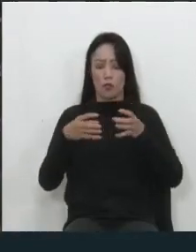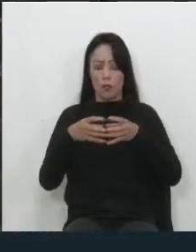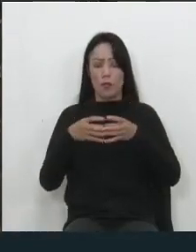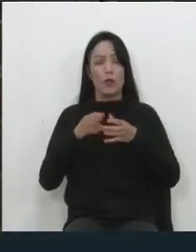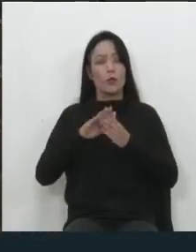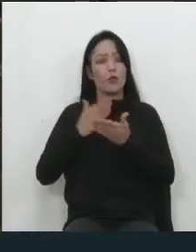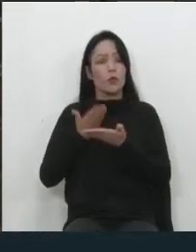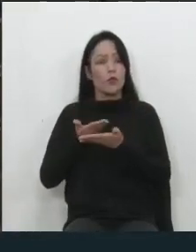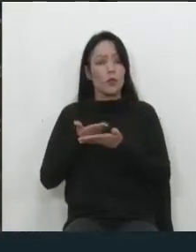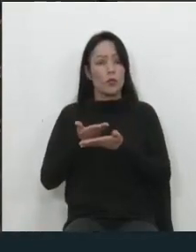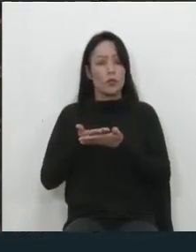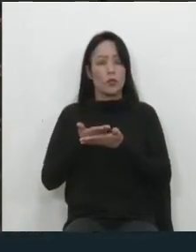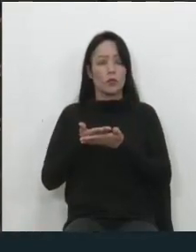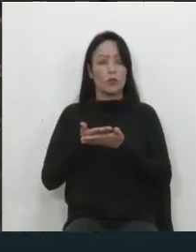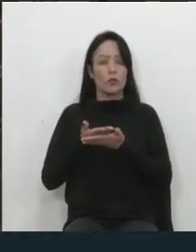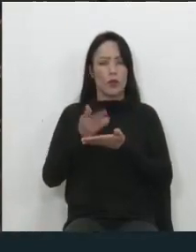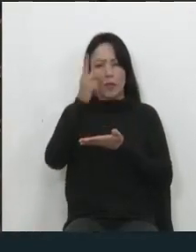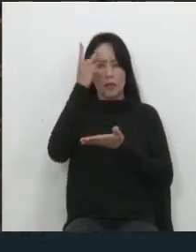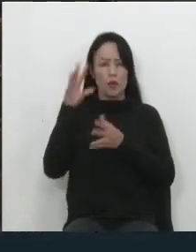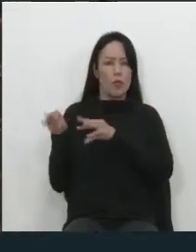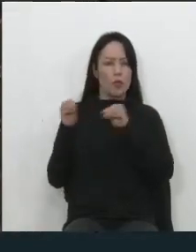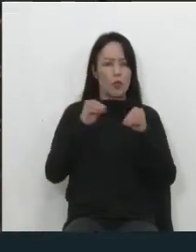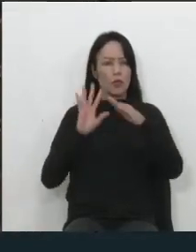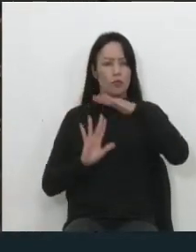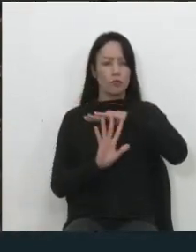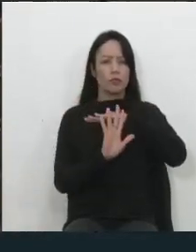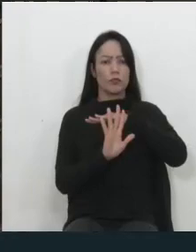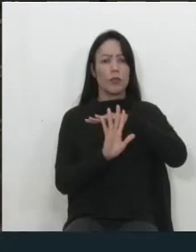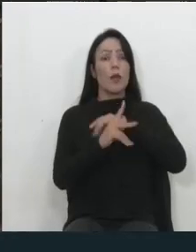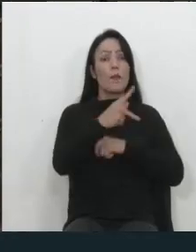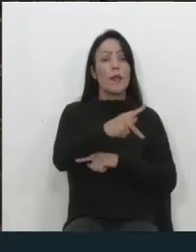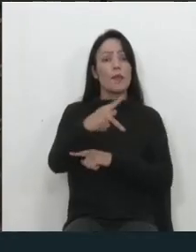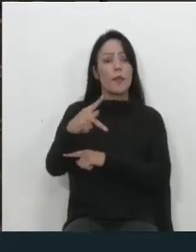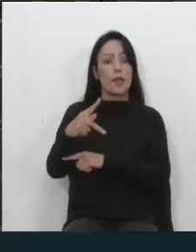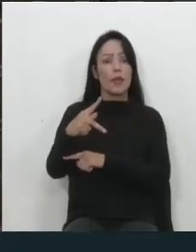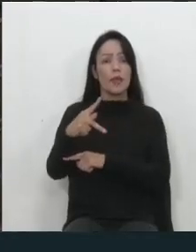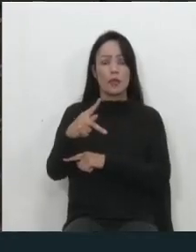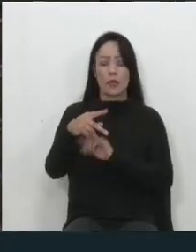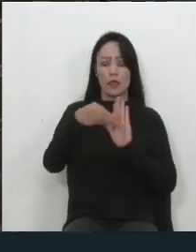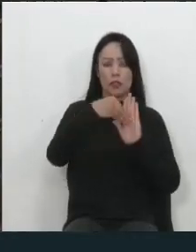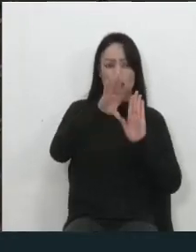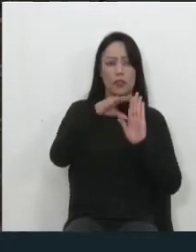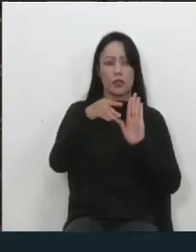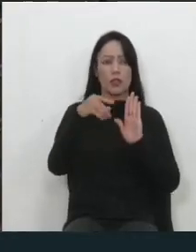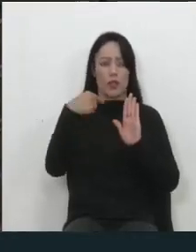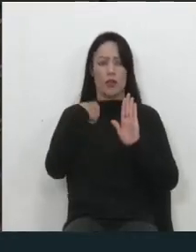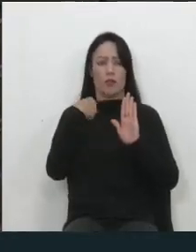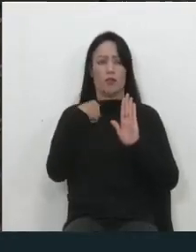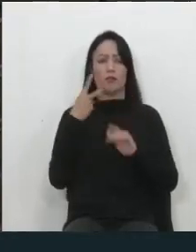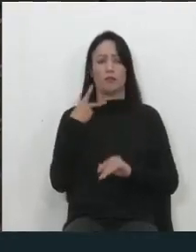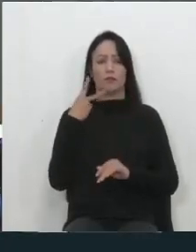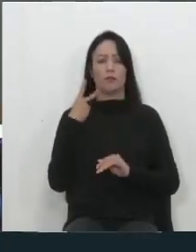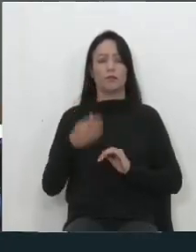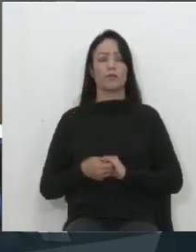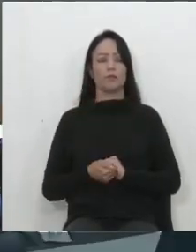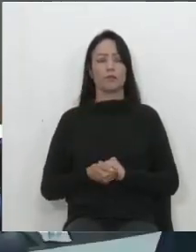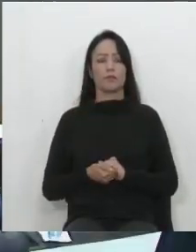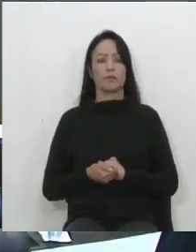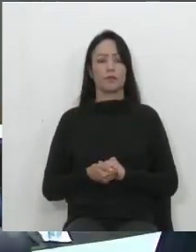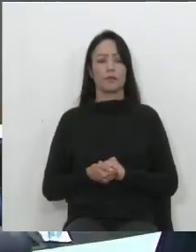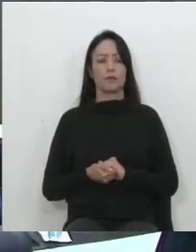Estudos dos Imigrantes, o PP indica essa vereadora, Márcia Tasquete. Registrado,